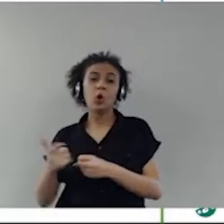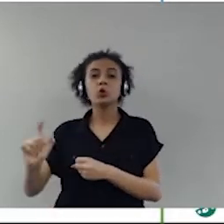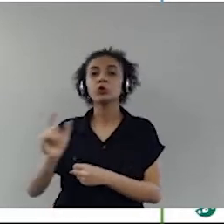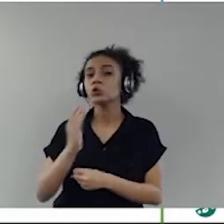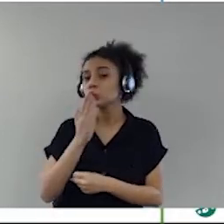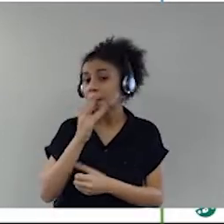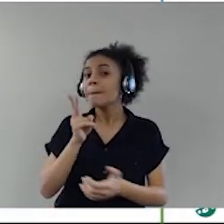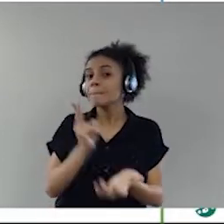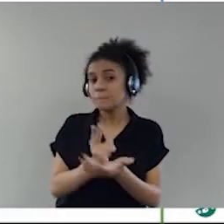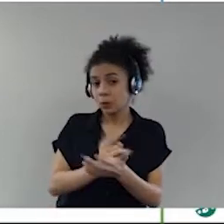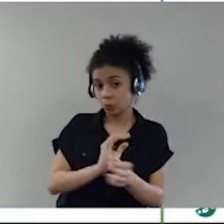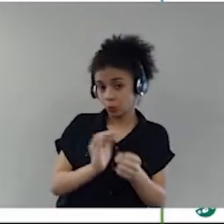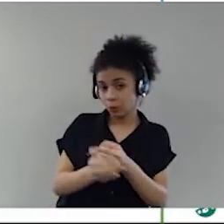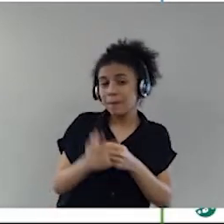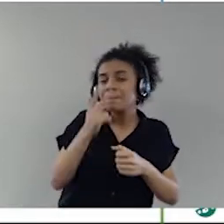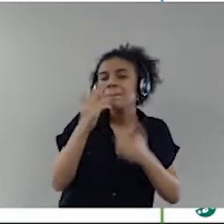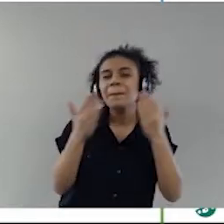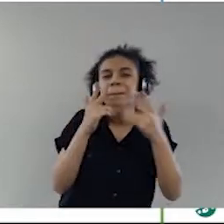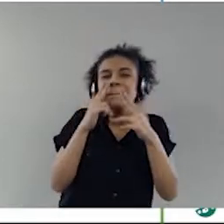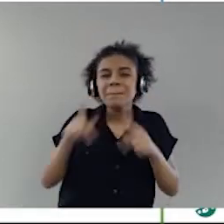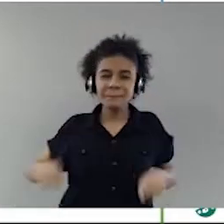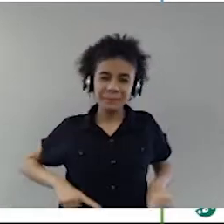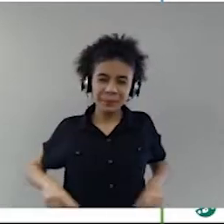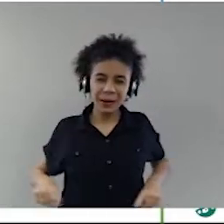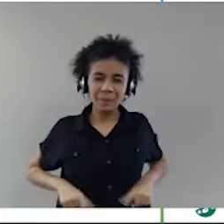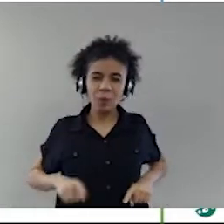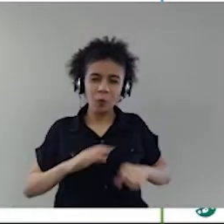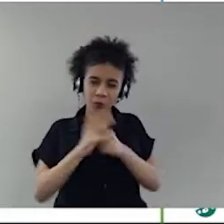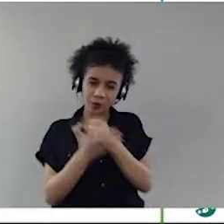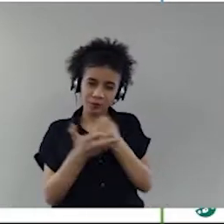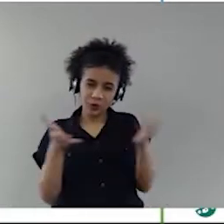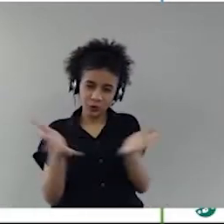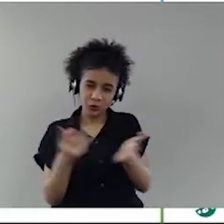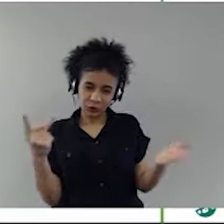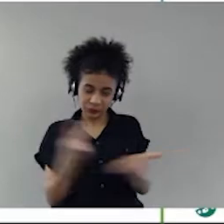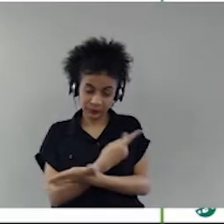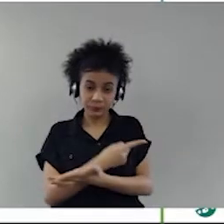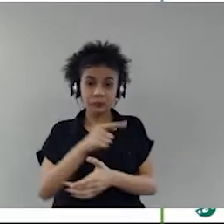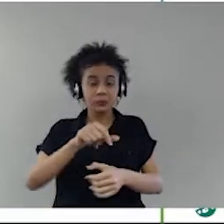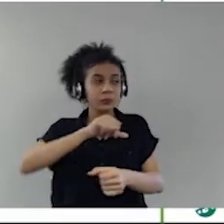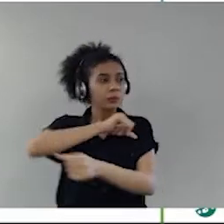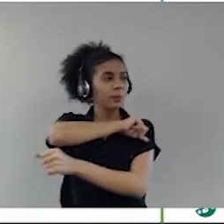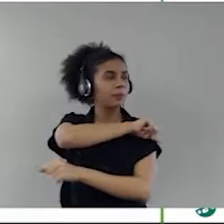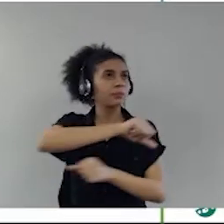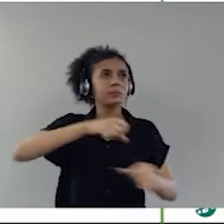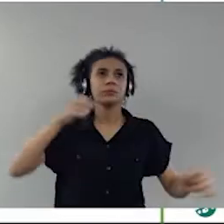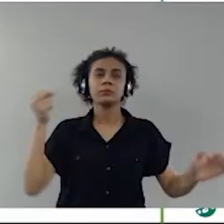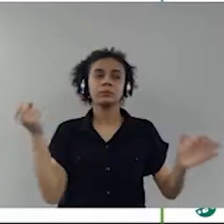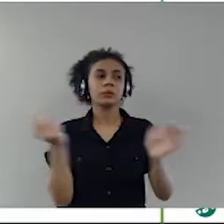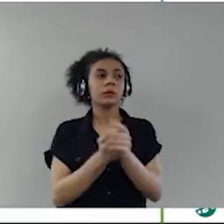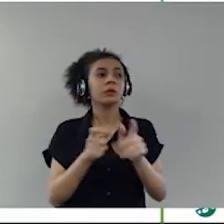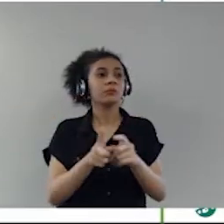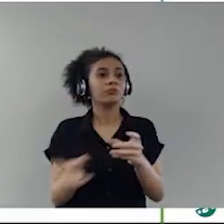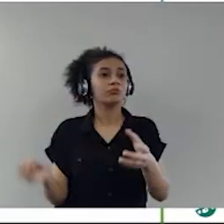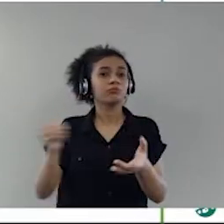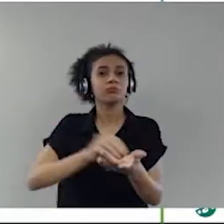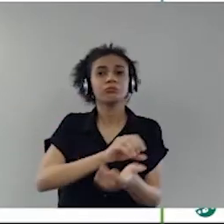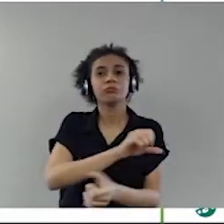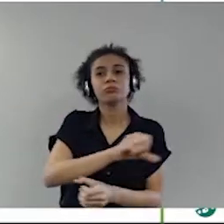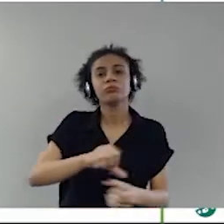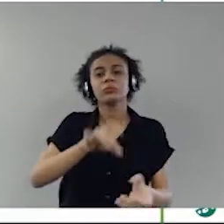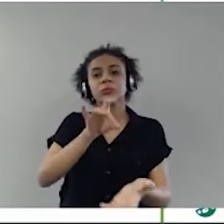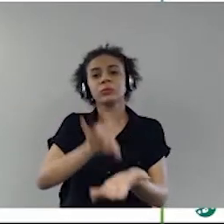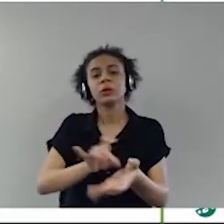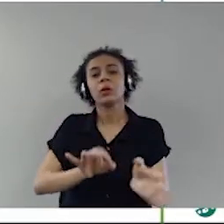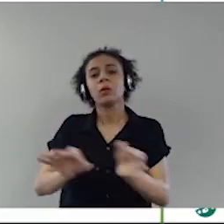o mesmo coronavírus, é um primo deste coronavírus atual, que foi o que mudou ou trouxe uma mudança muito